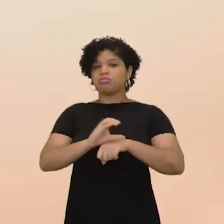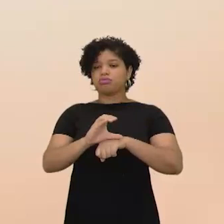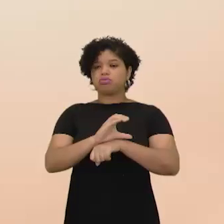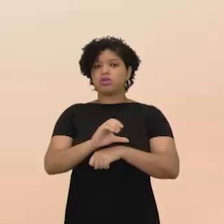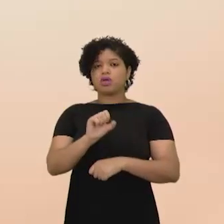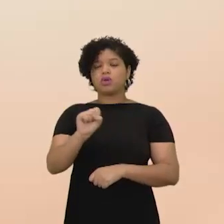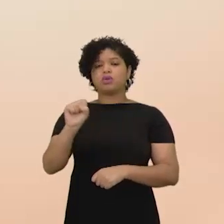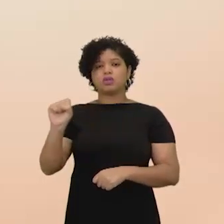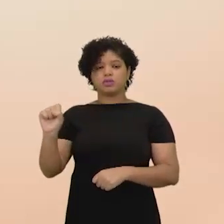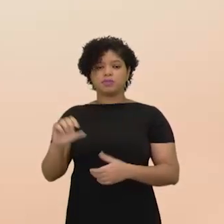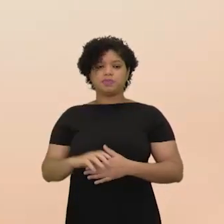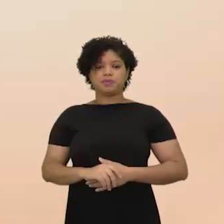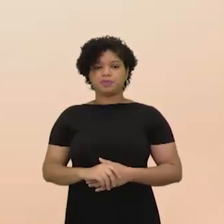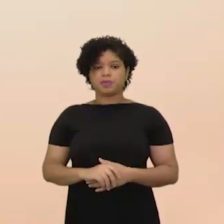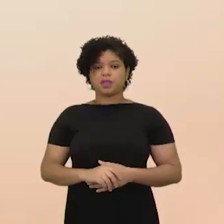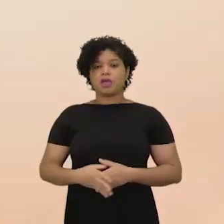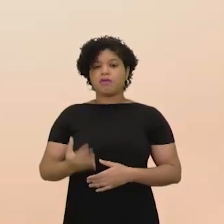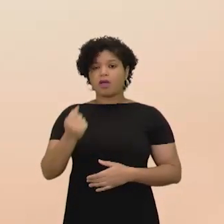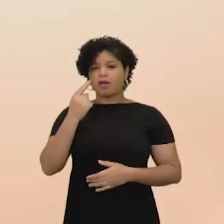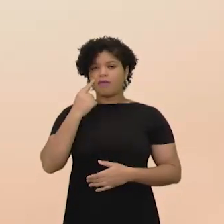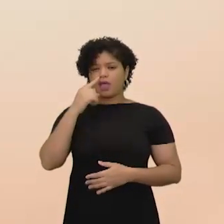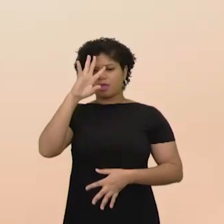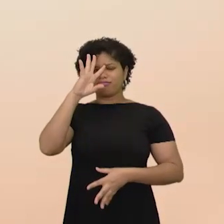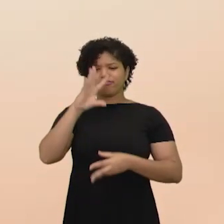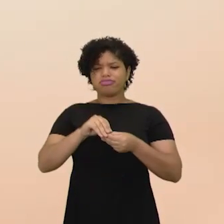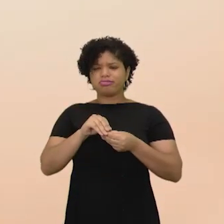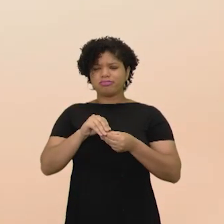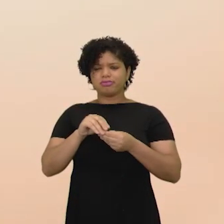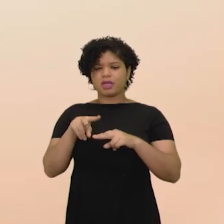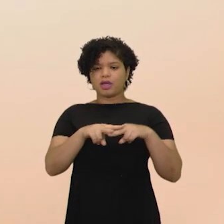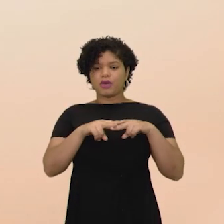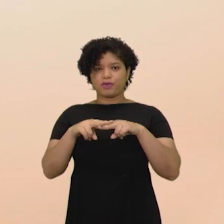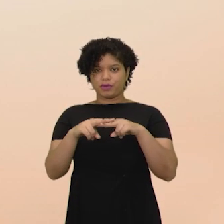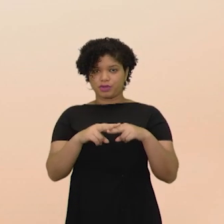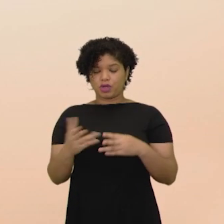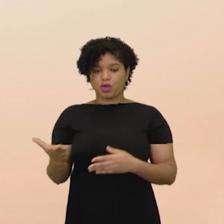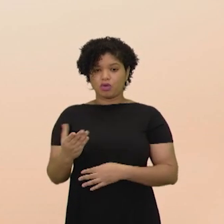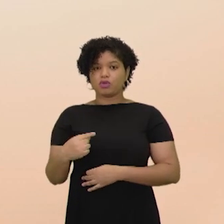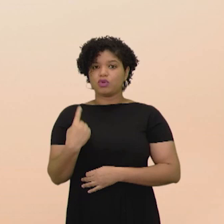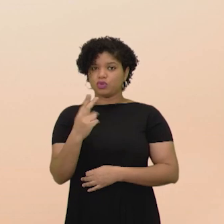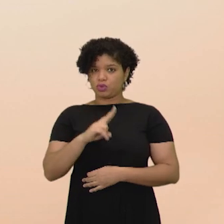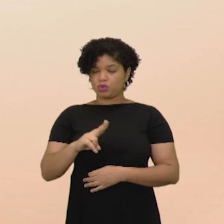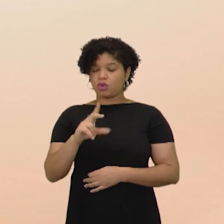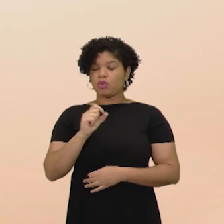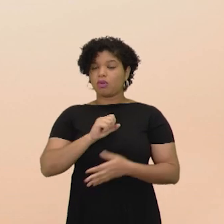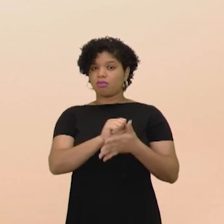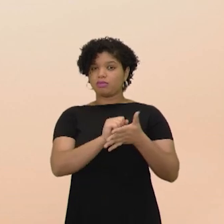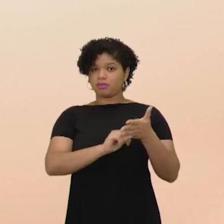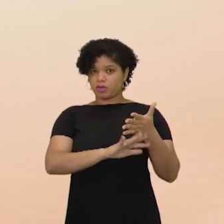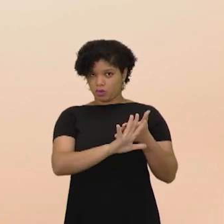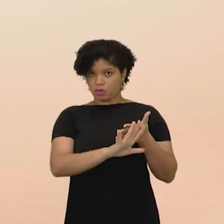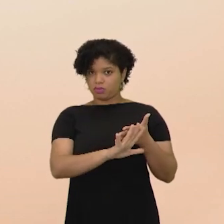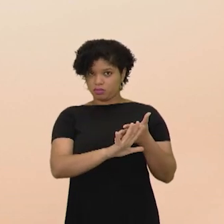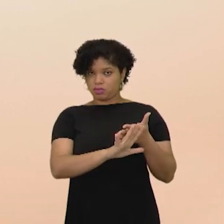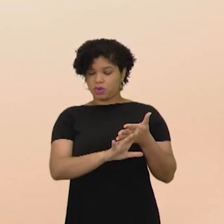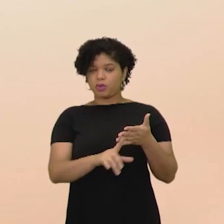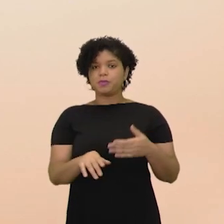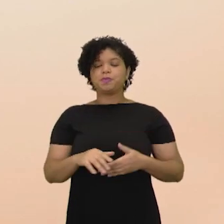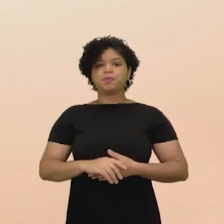88. Para fazer uma breve, né, nós estamos utilizando aqui o currículo em ação,